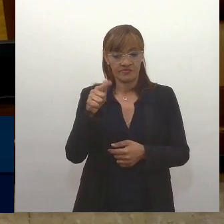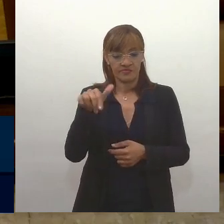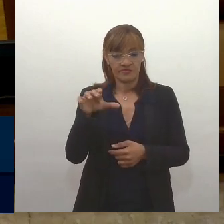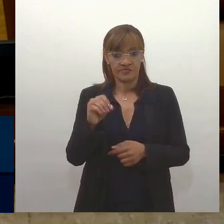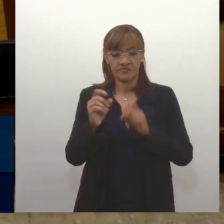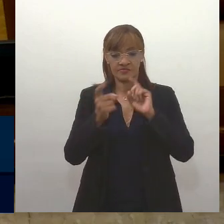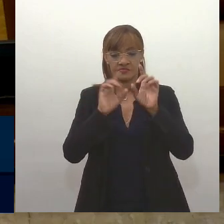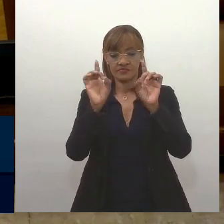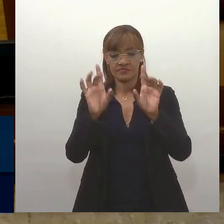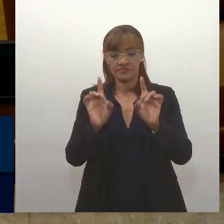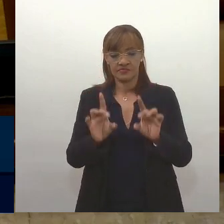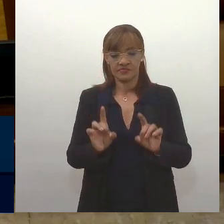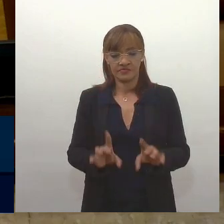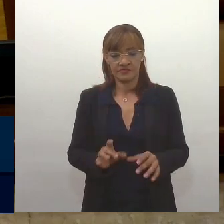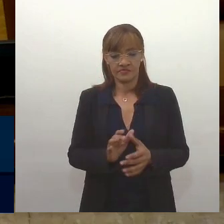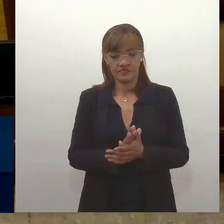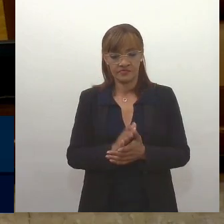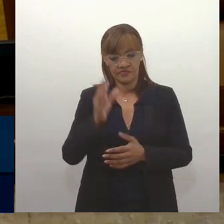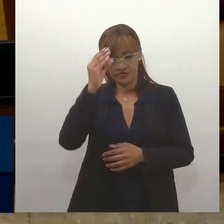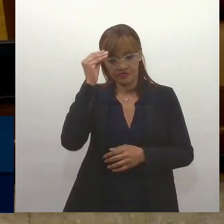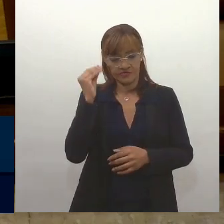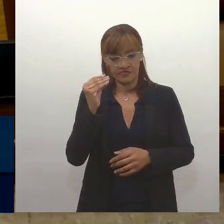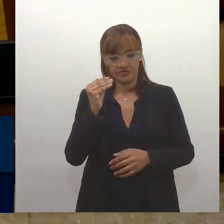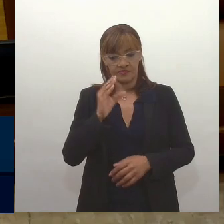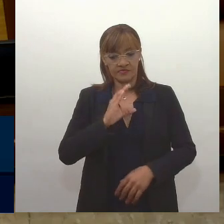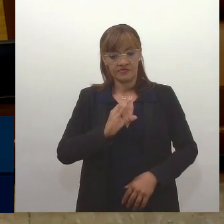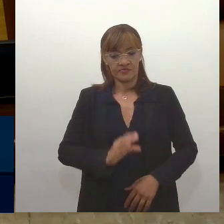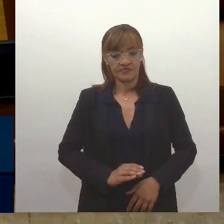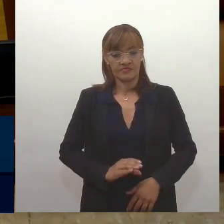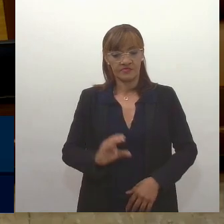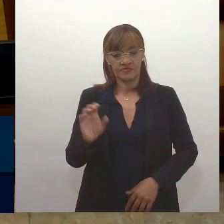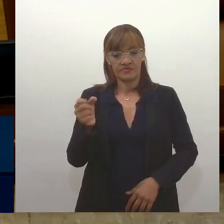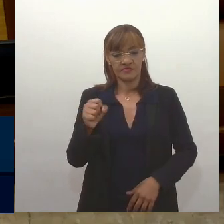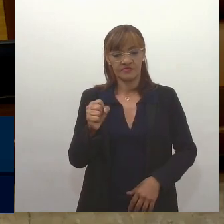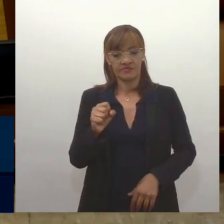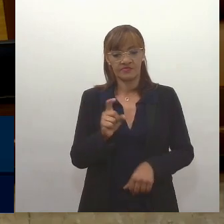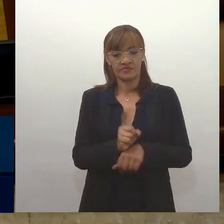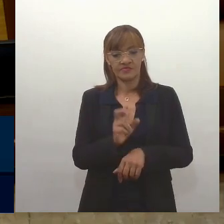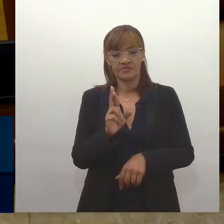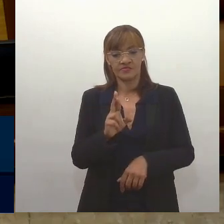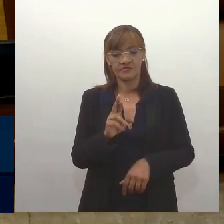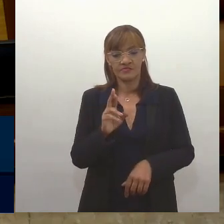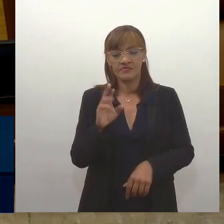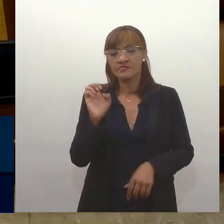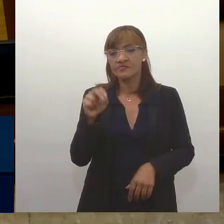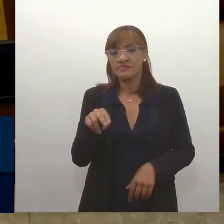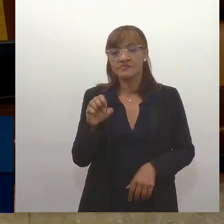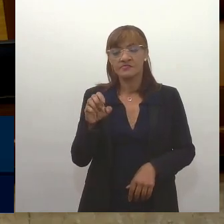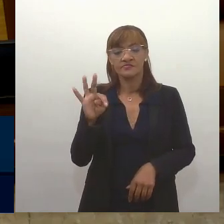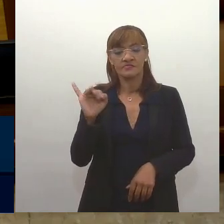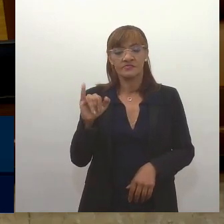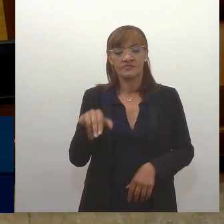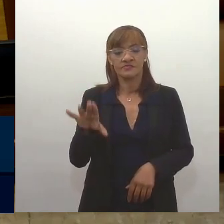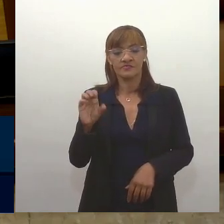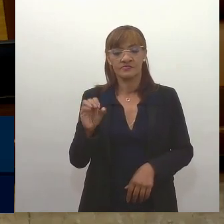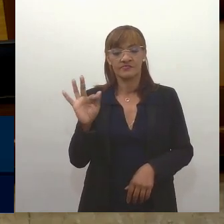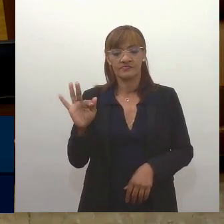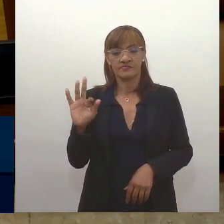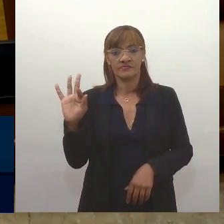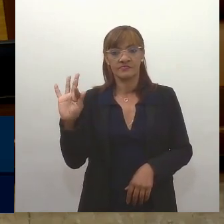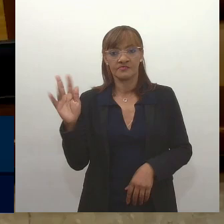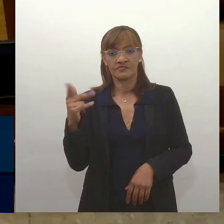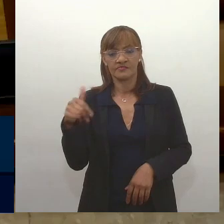de Título de Cidadão sergipão ao Dr Enedino Ferreira da Silva filho é autoria do